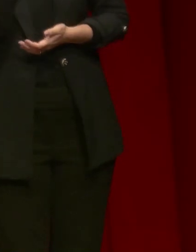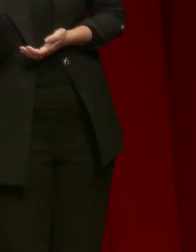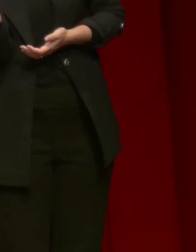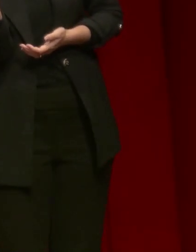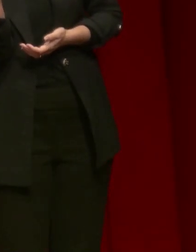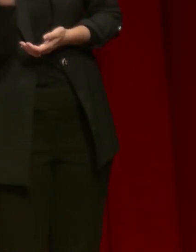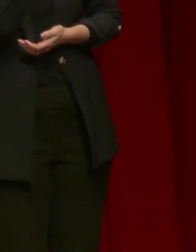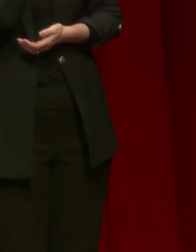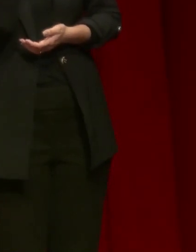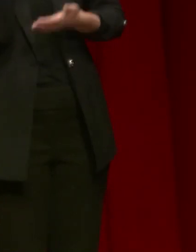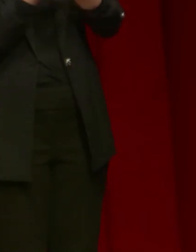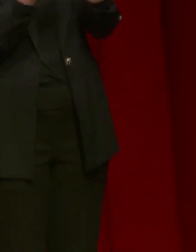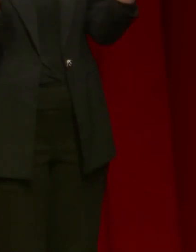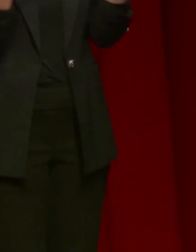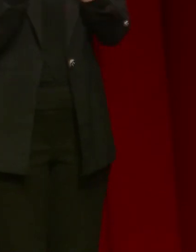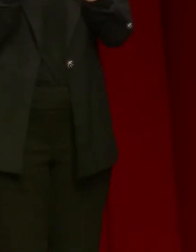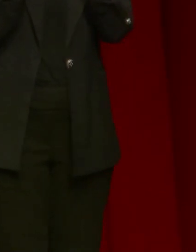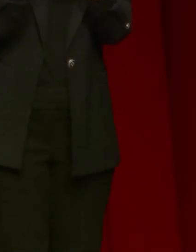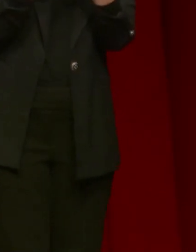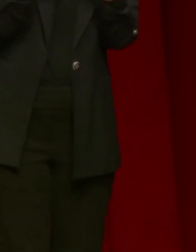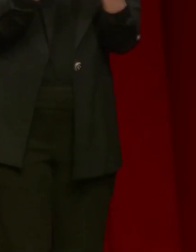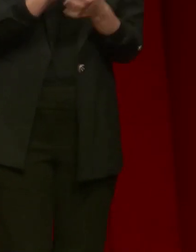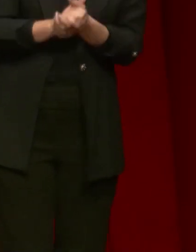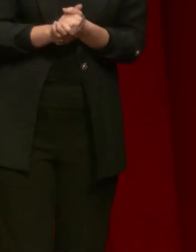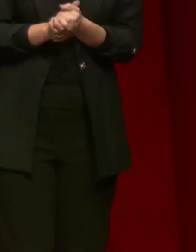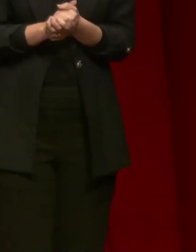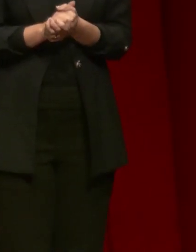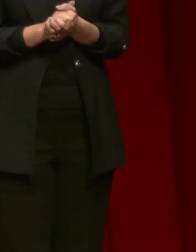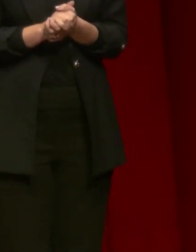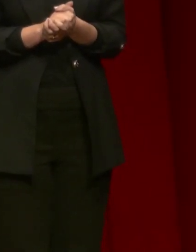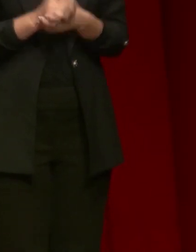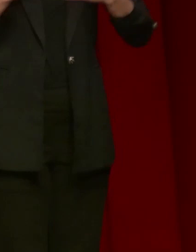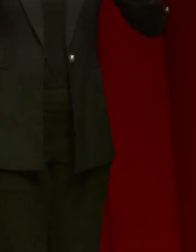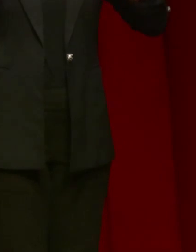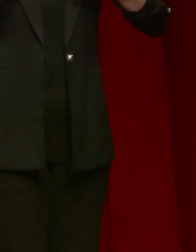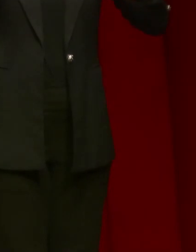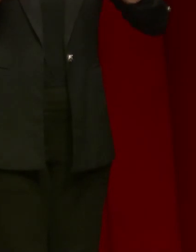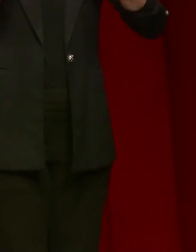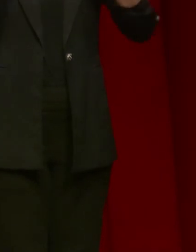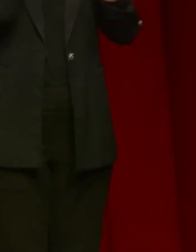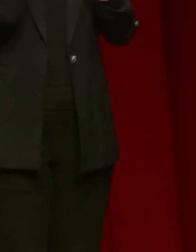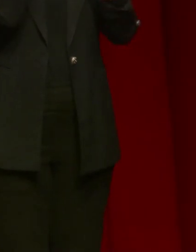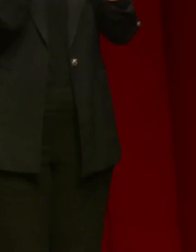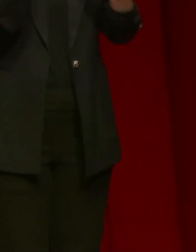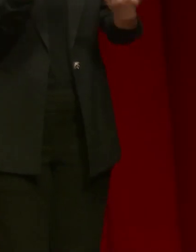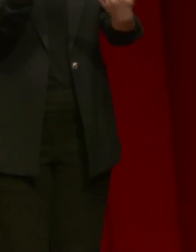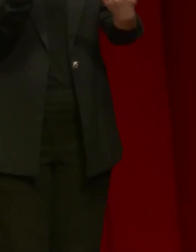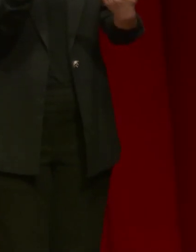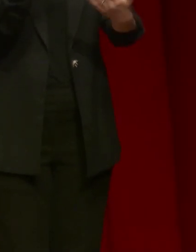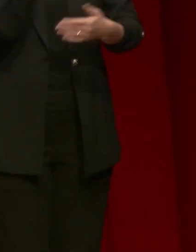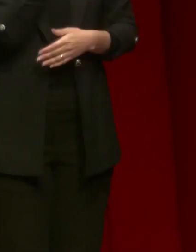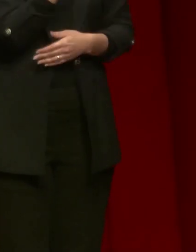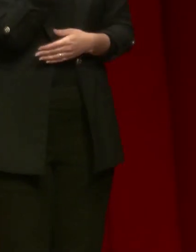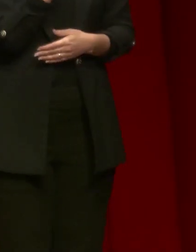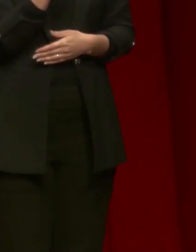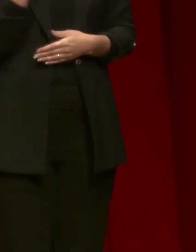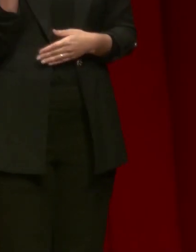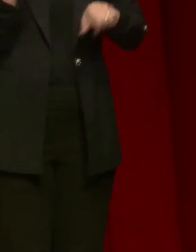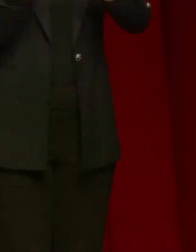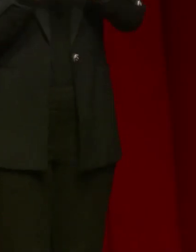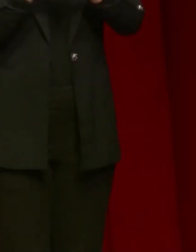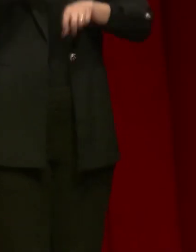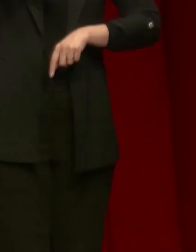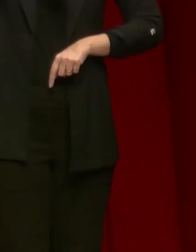pessoal, tudo bom? É uma alegria estar aqui. Obrigada, SBB. Obrigada,